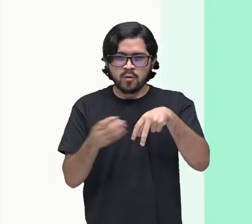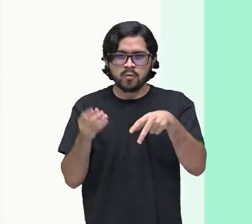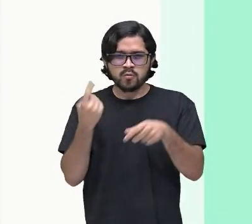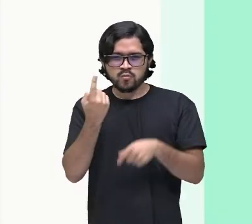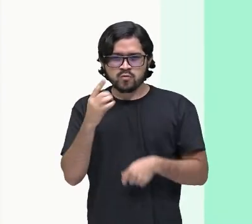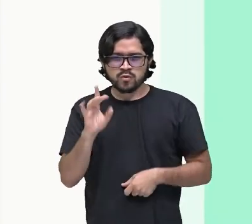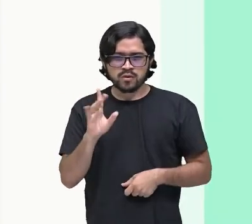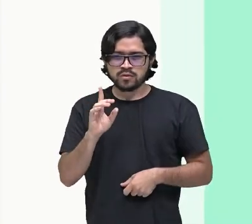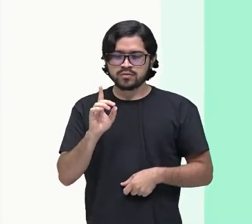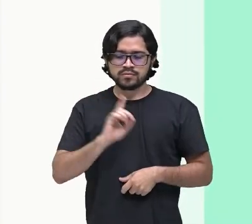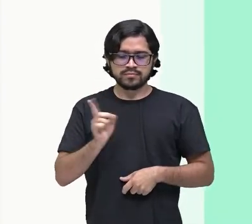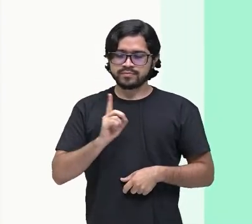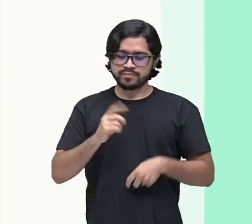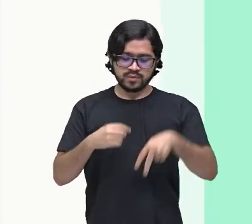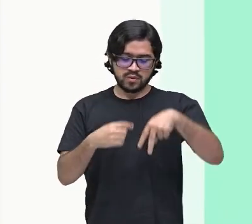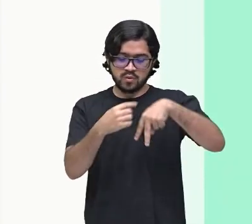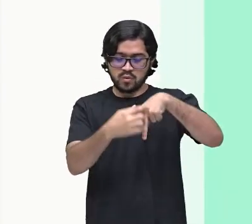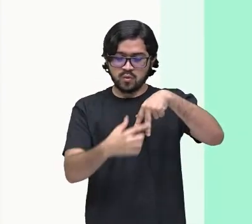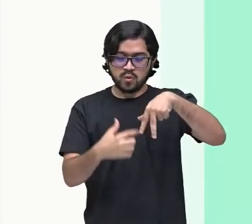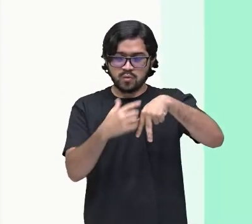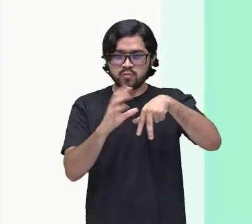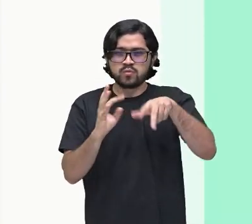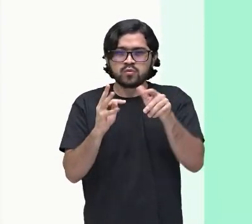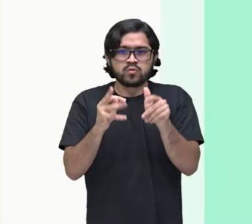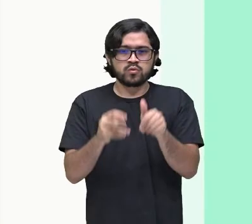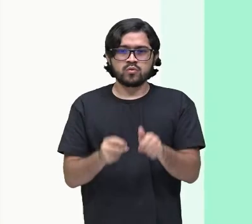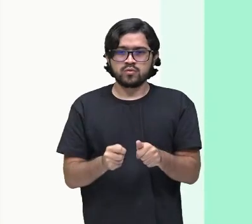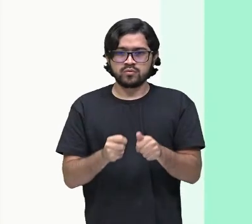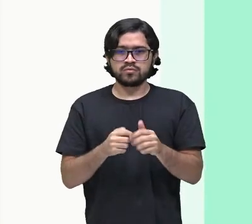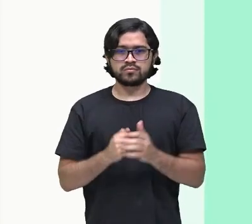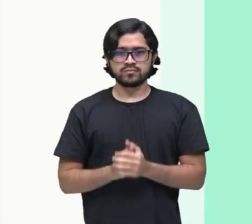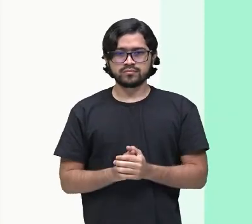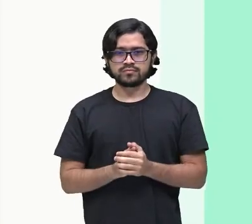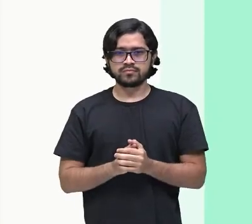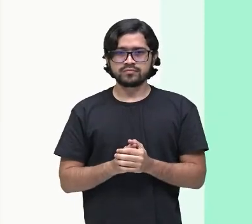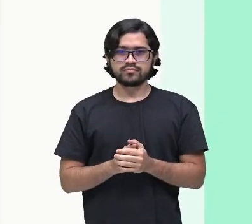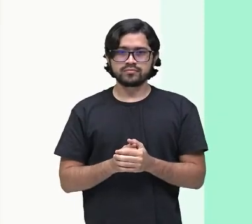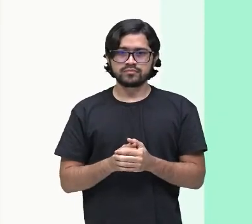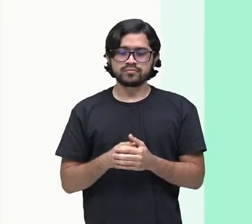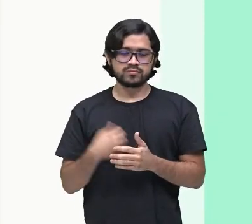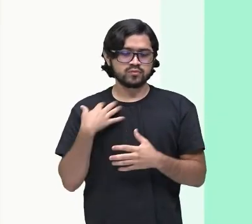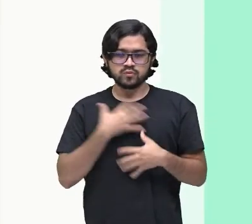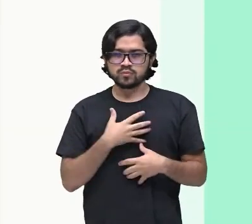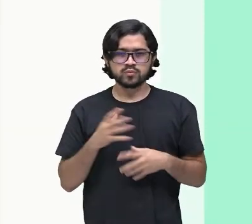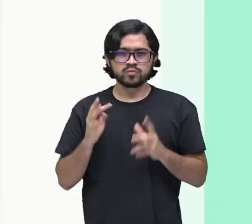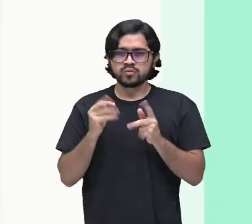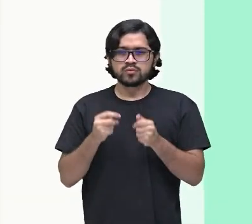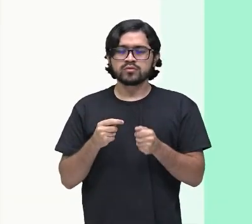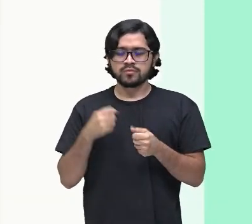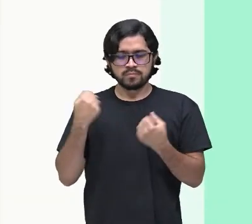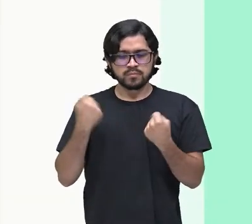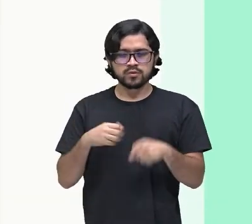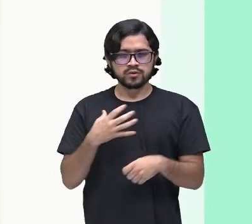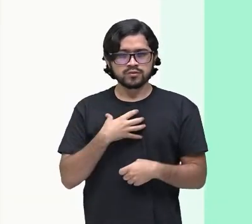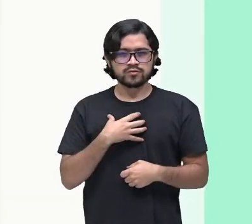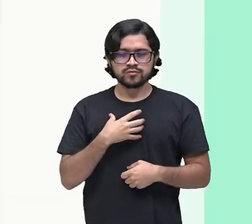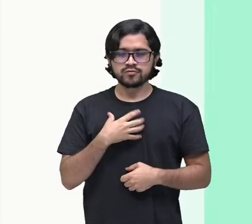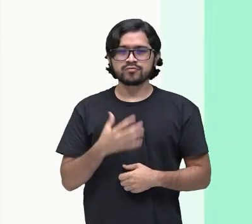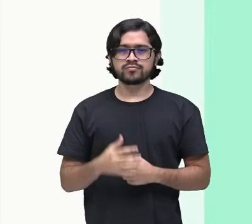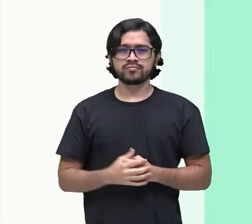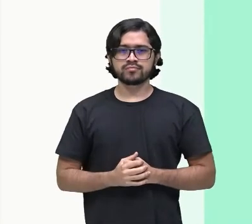percepção tátil por todo o corpo, né? Então, por todo o corpo, a gente tem essa capacidade de sentir o que está ao nosso